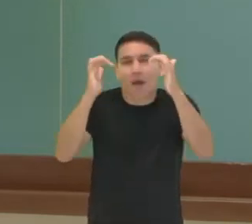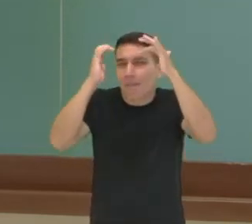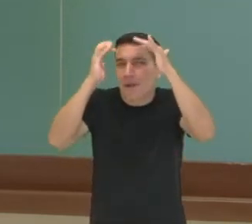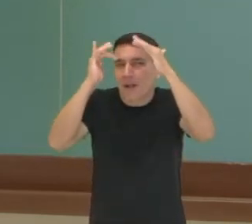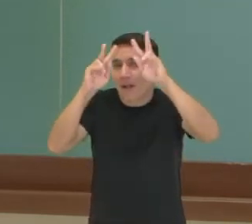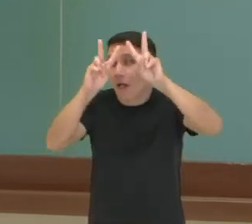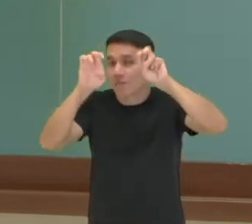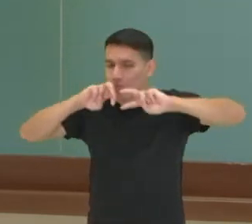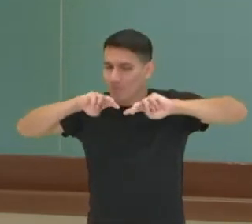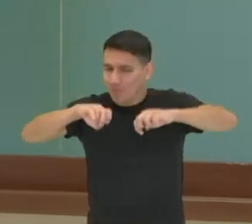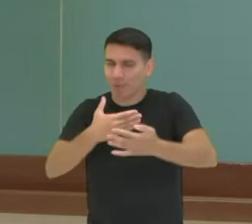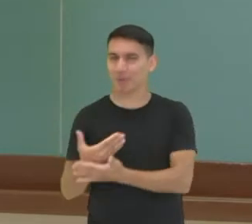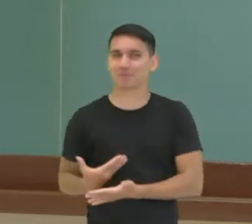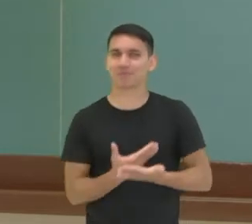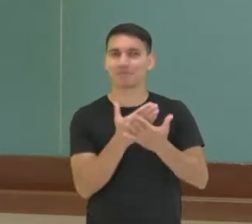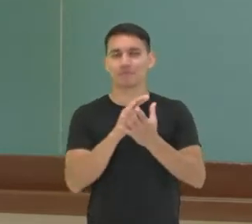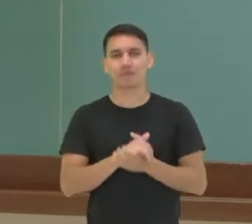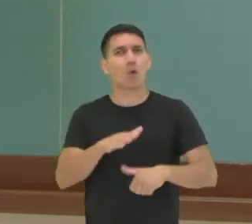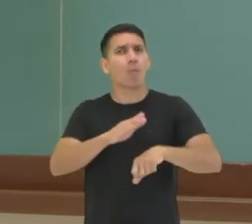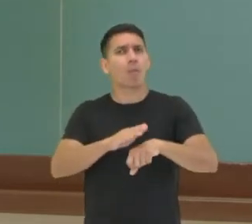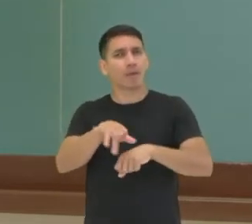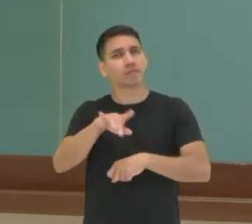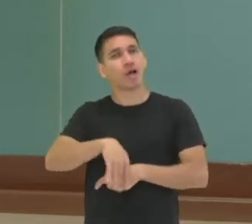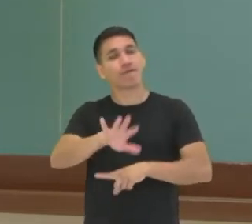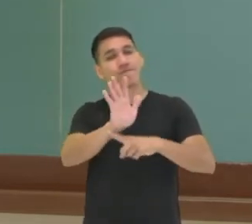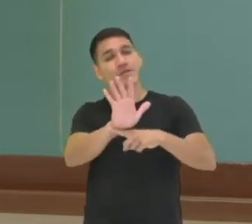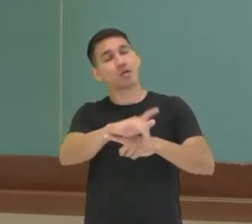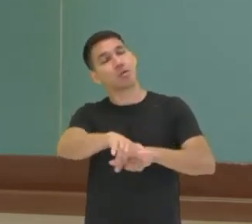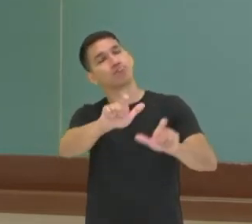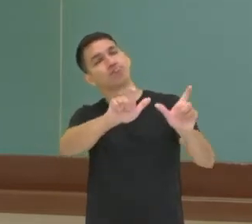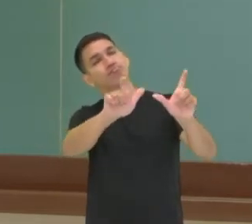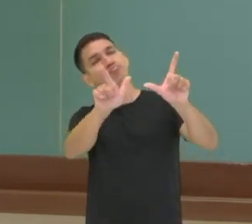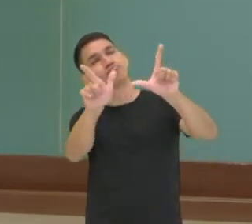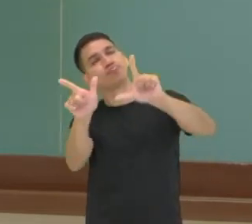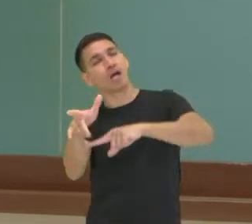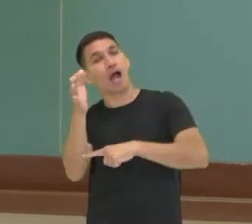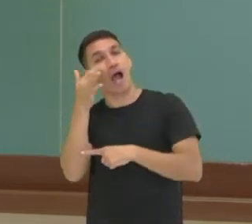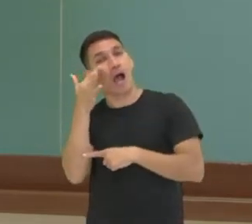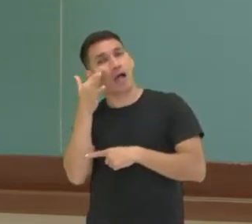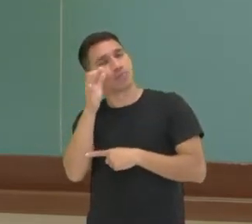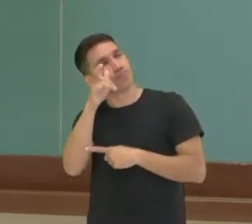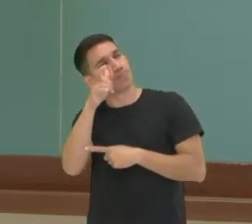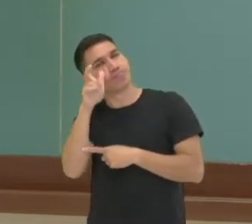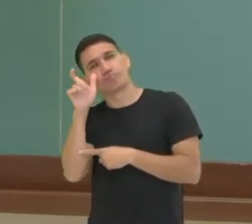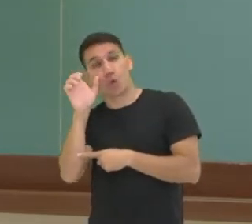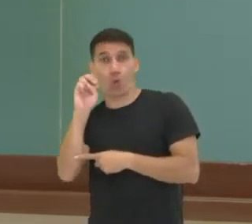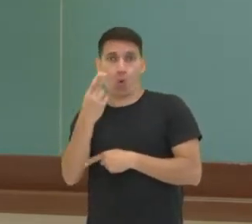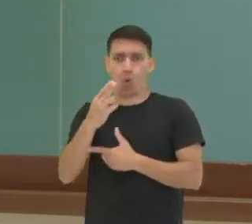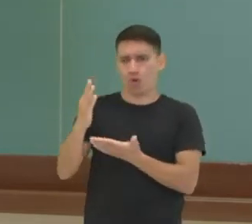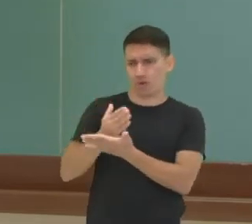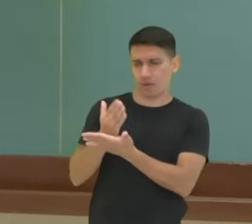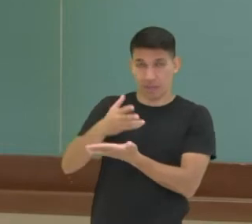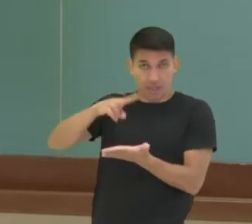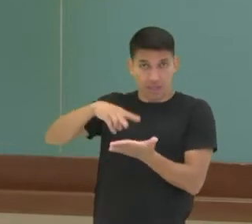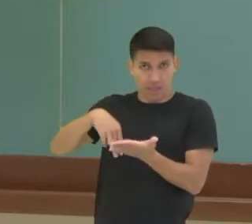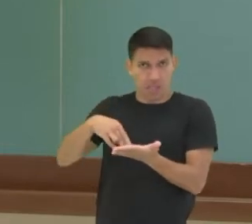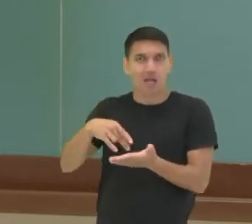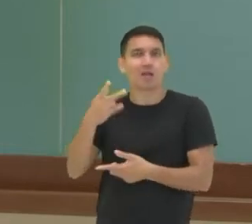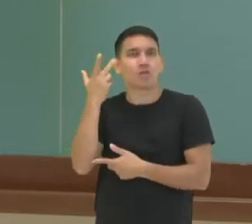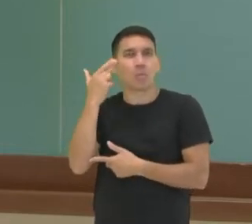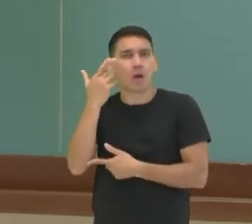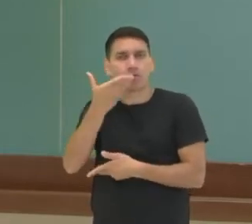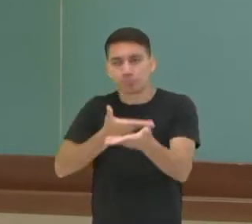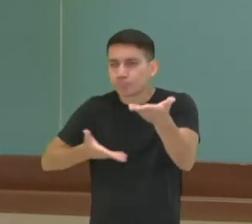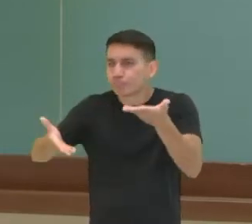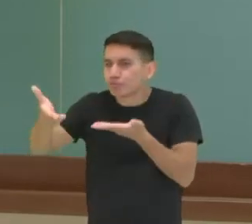aula. Vamos lá. Quando você assiste a um filme, ou ainda lê um livro, vocês costumam compartilhar aquilo